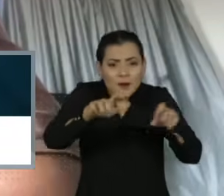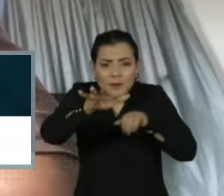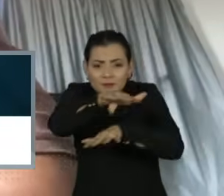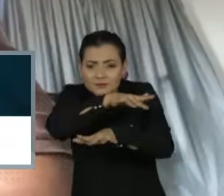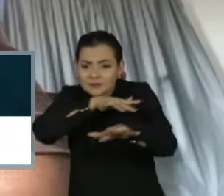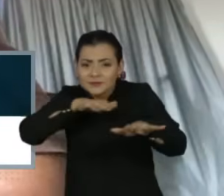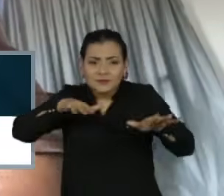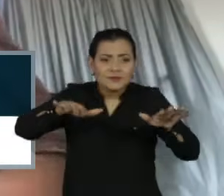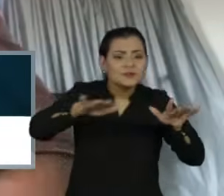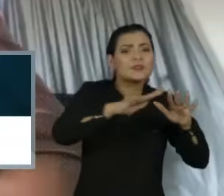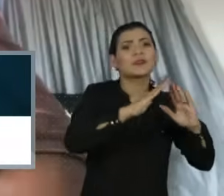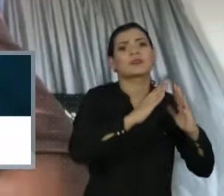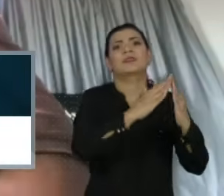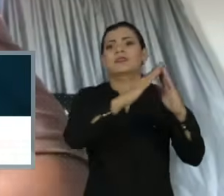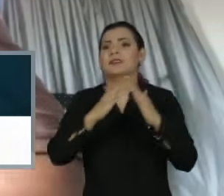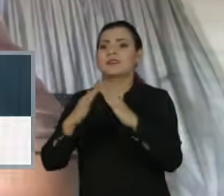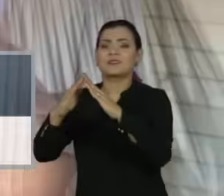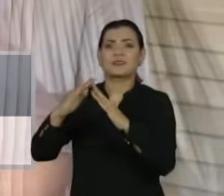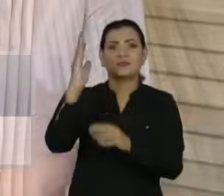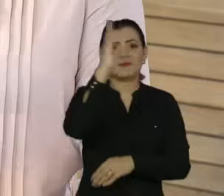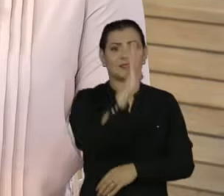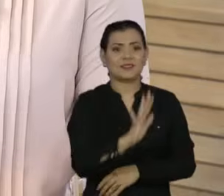das comunidades brasileiras.